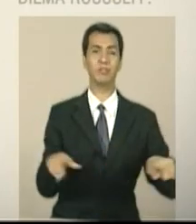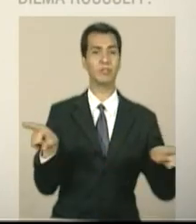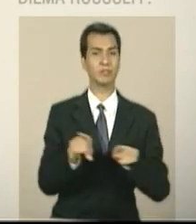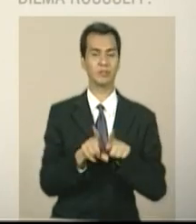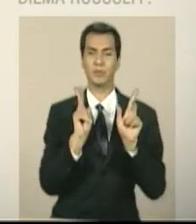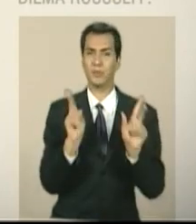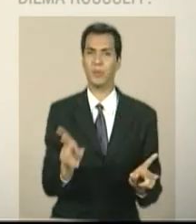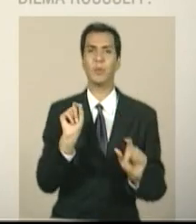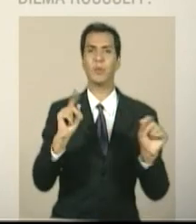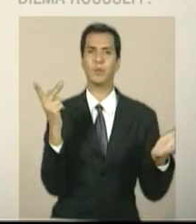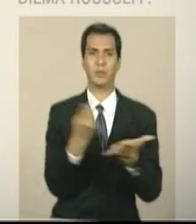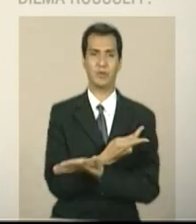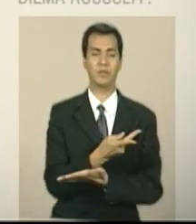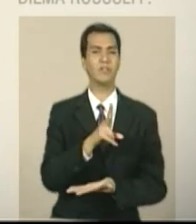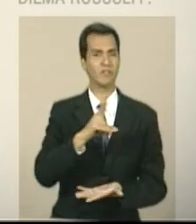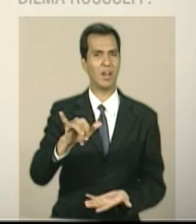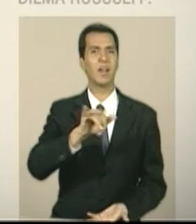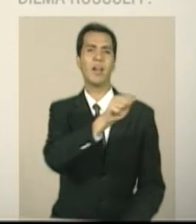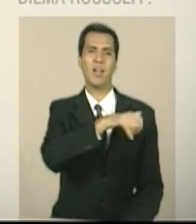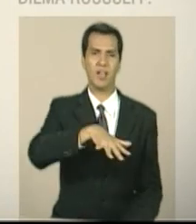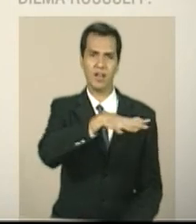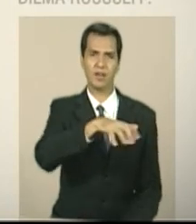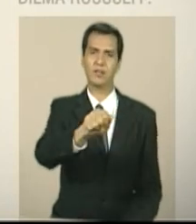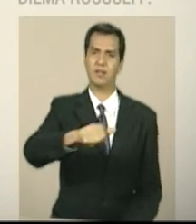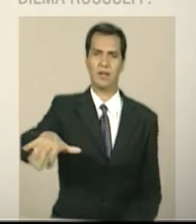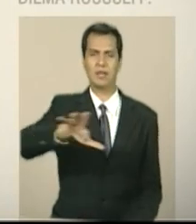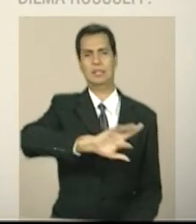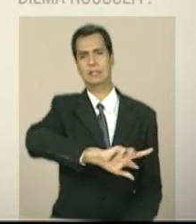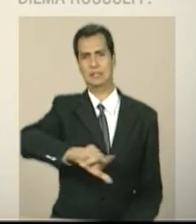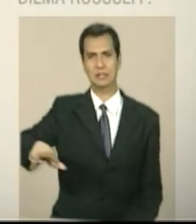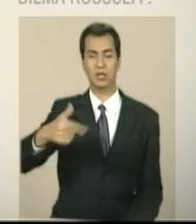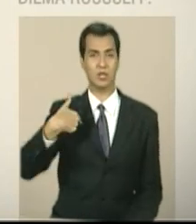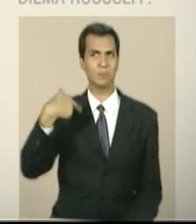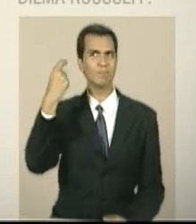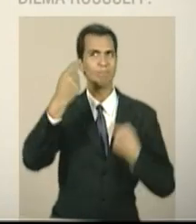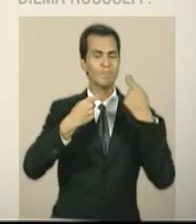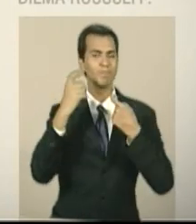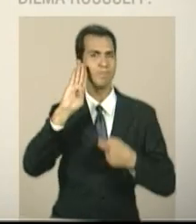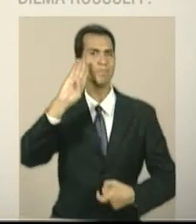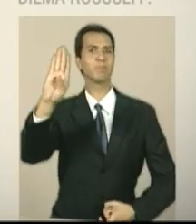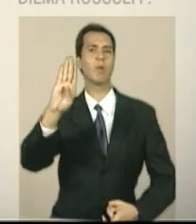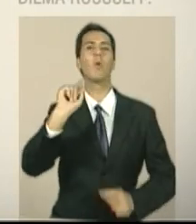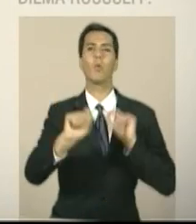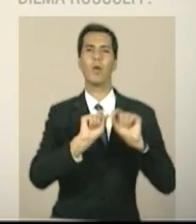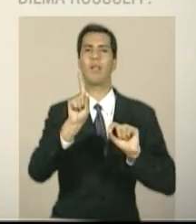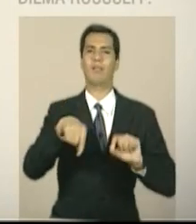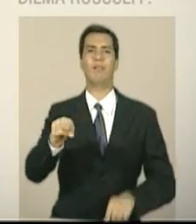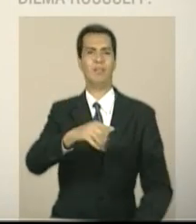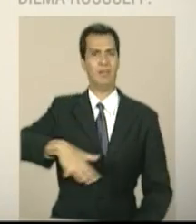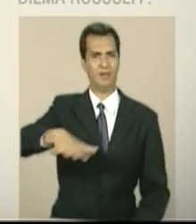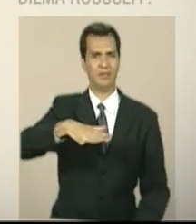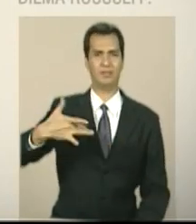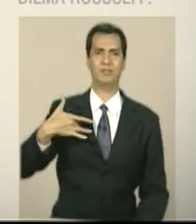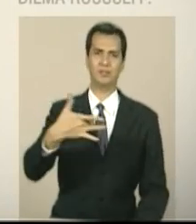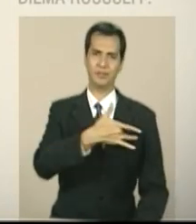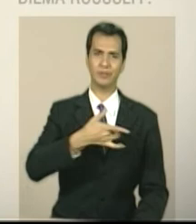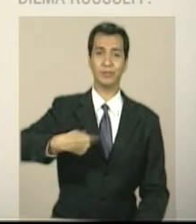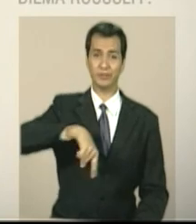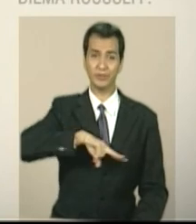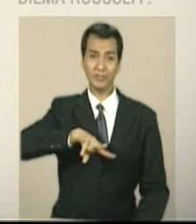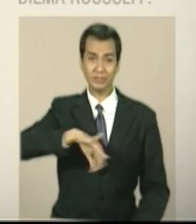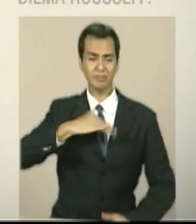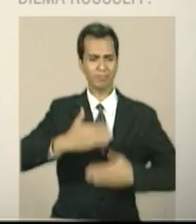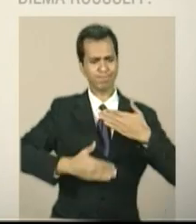irá acontecer em outras áreas e a que mais me preocupa e requerem atenção é a área da saúde vamos avançar na melhoria